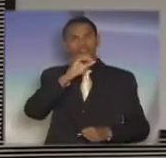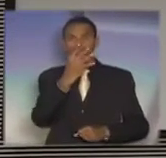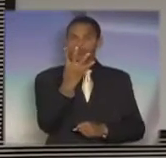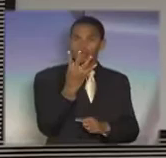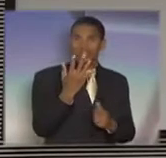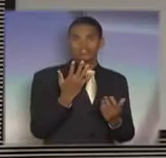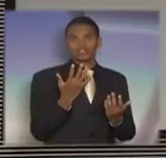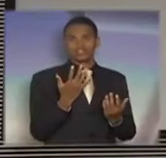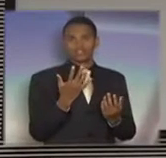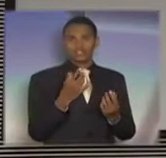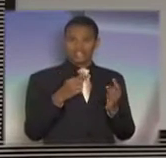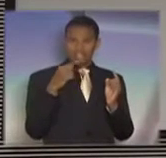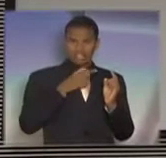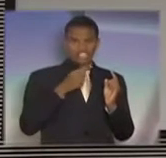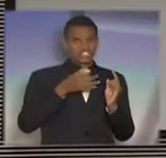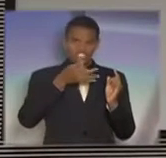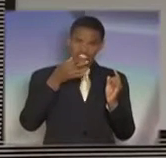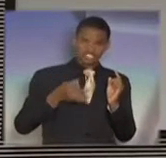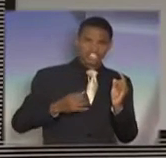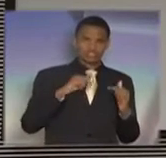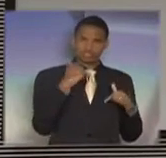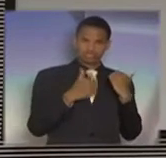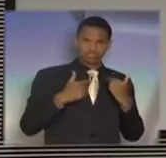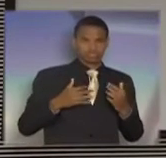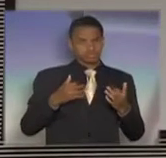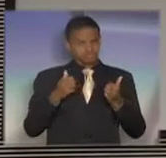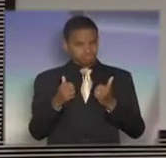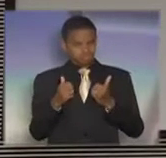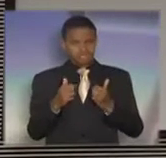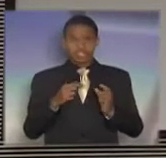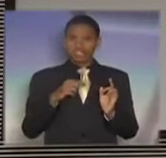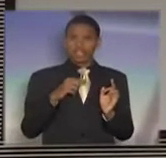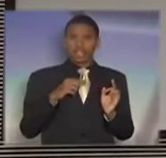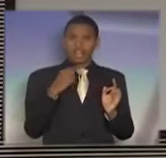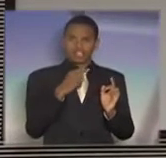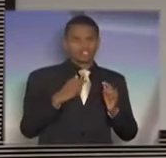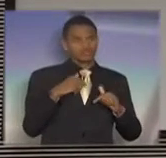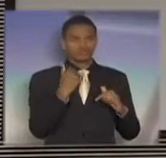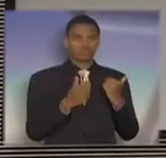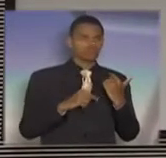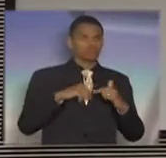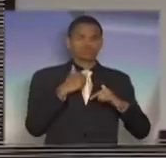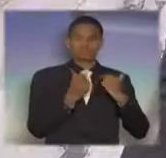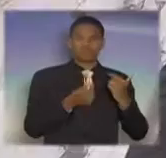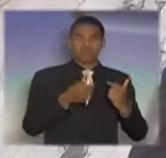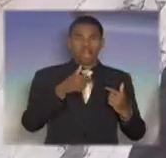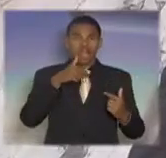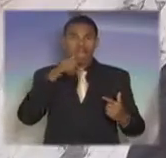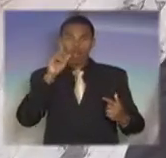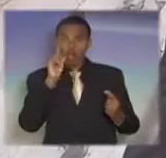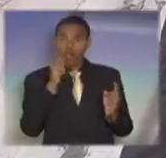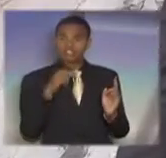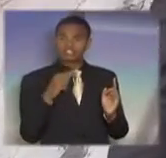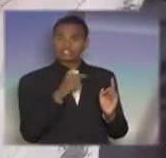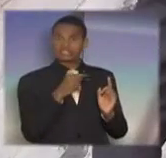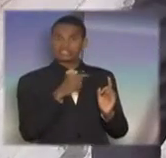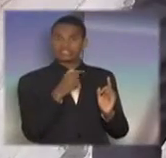como é um homem honesto trabalhador estava trabalhando ainda e onde o sargento orcílio